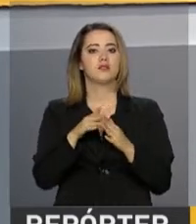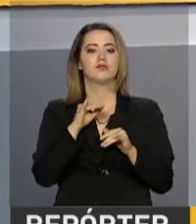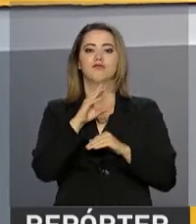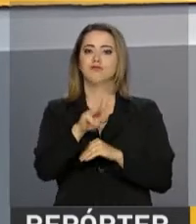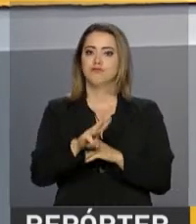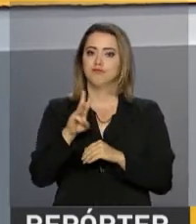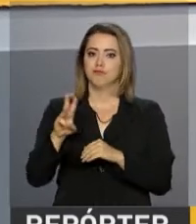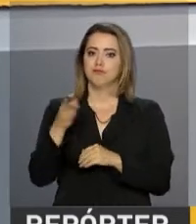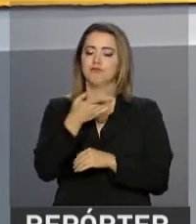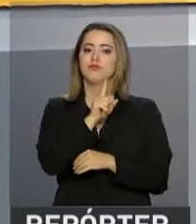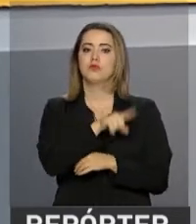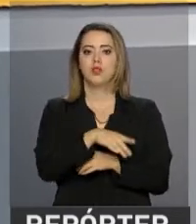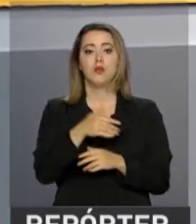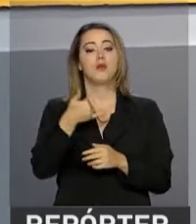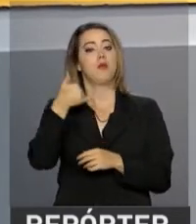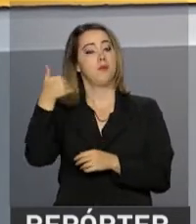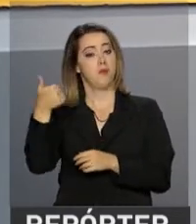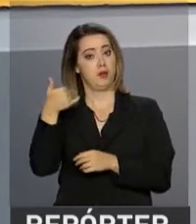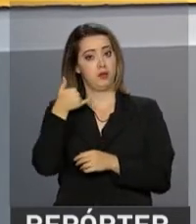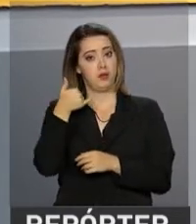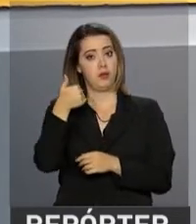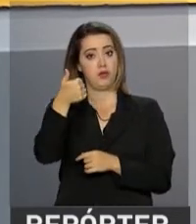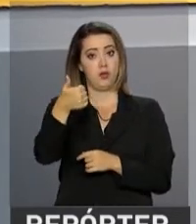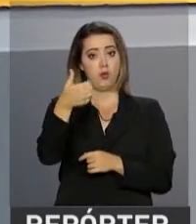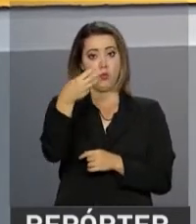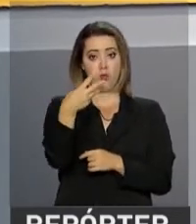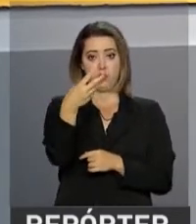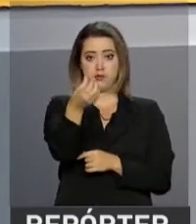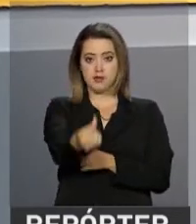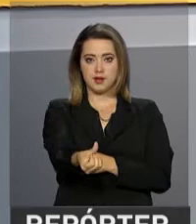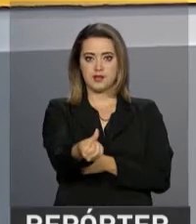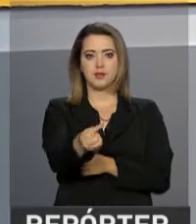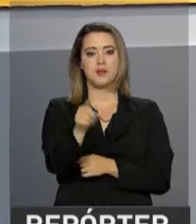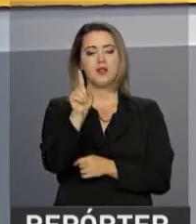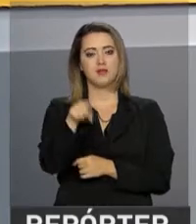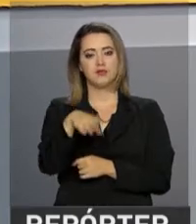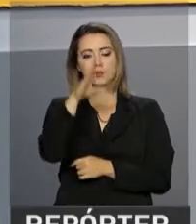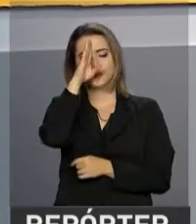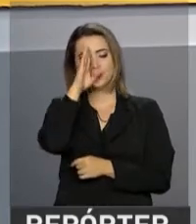internet. Também é possível se informar pelo telefone do Disque Saúde